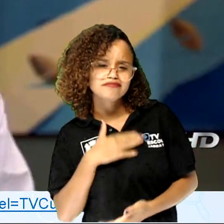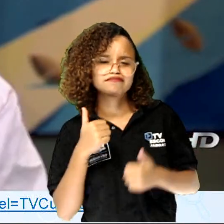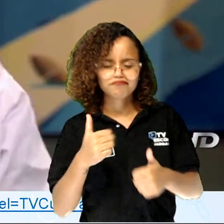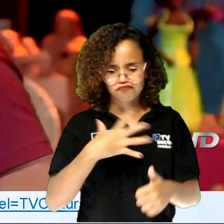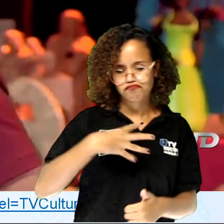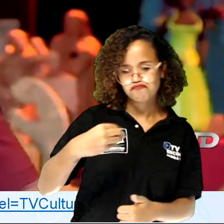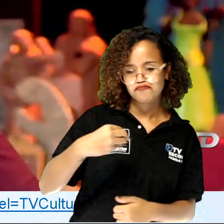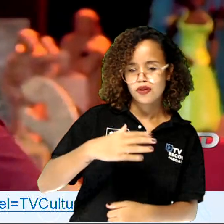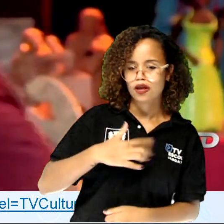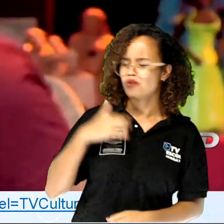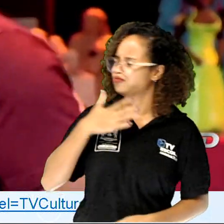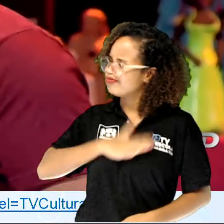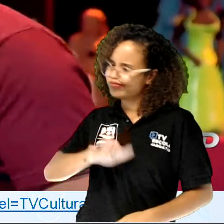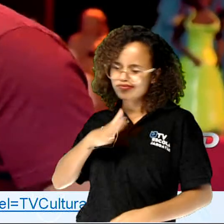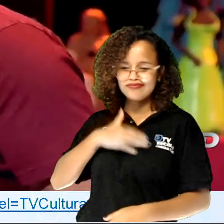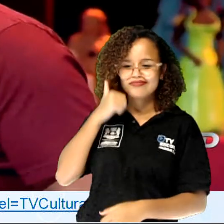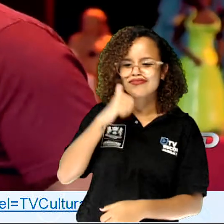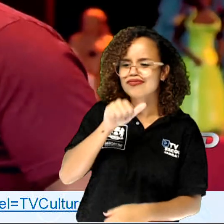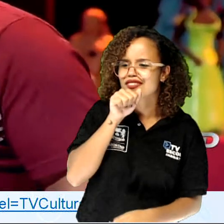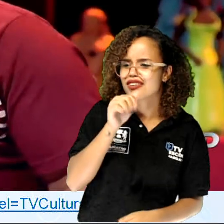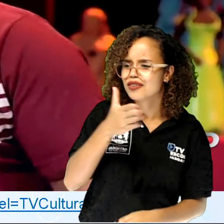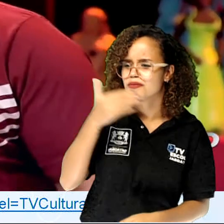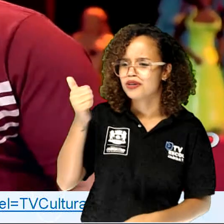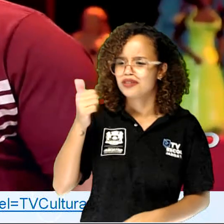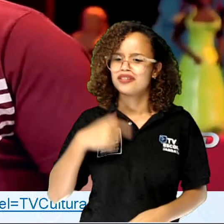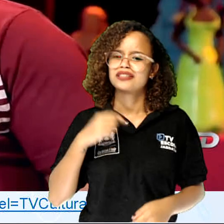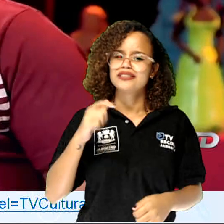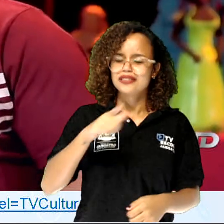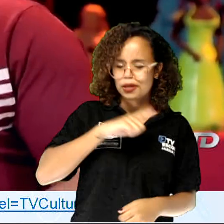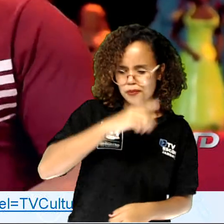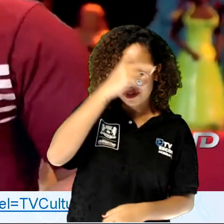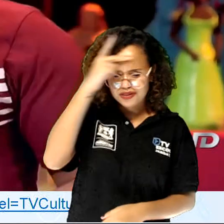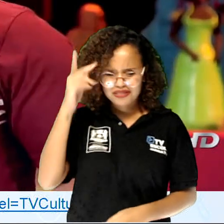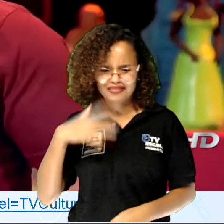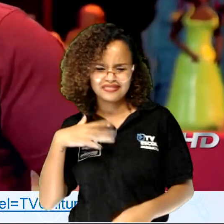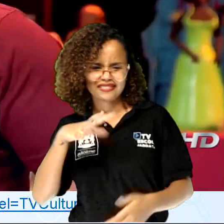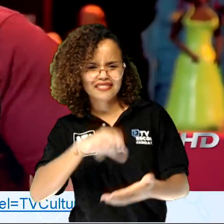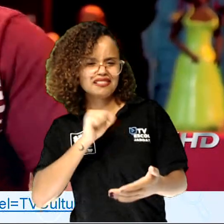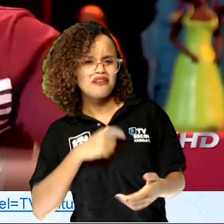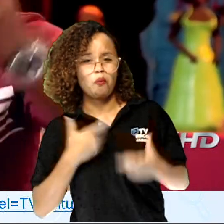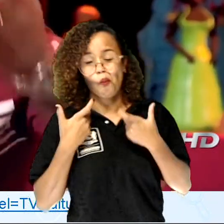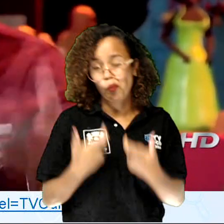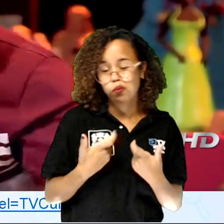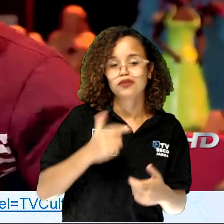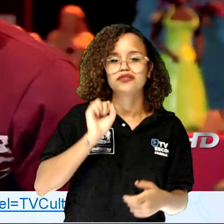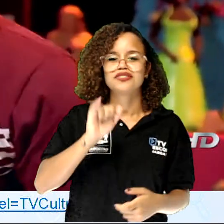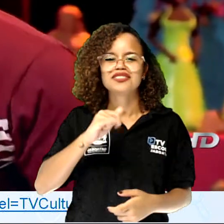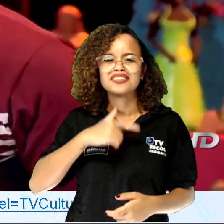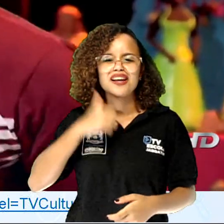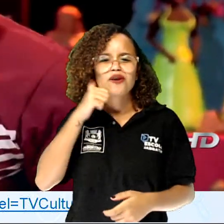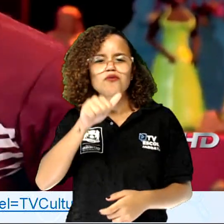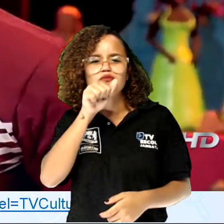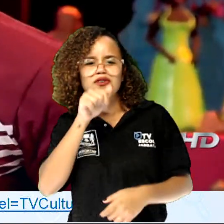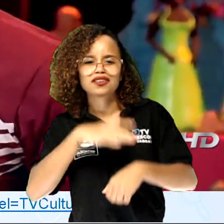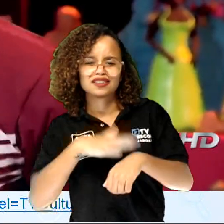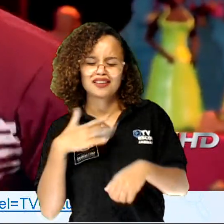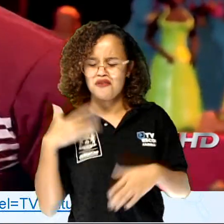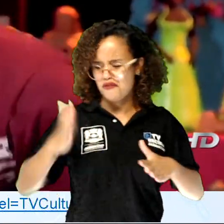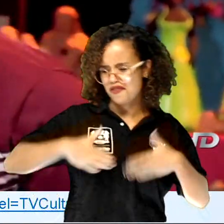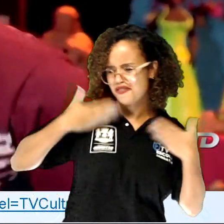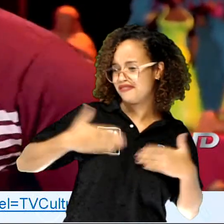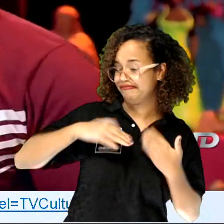qual seria? A letra B, né? Não corrigiu os testes rápido, ele se questiona porque não corrigiu os testes, então, na opinião de quem?